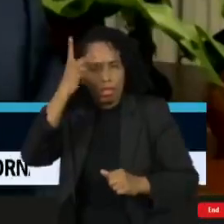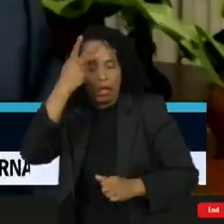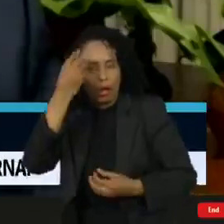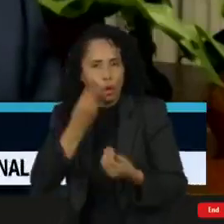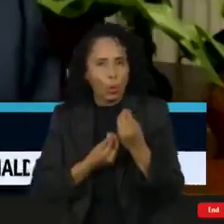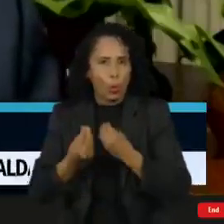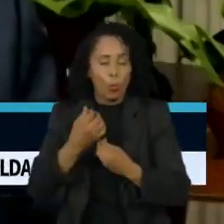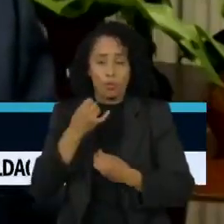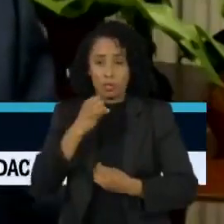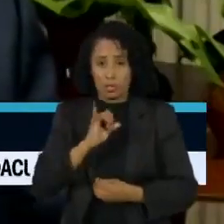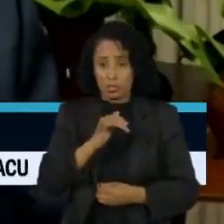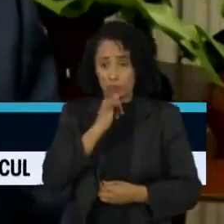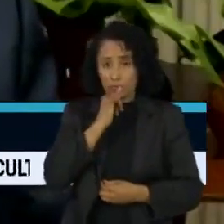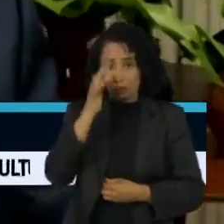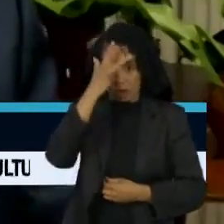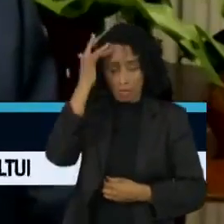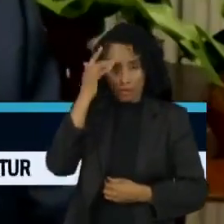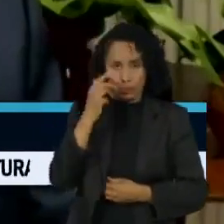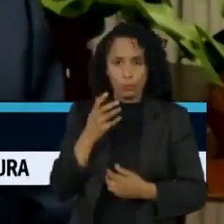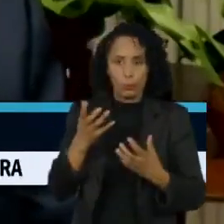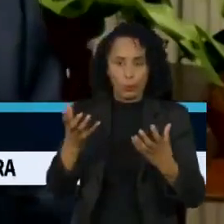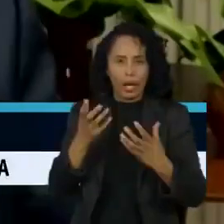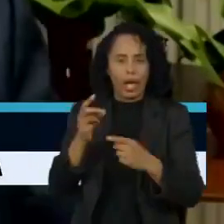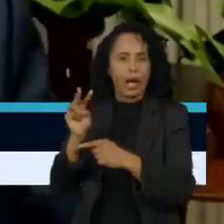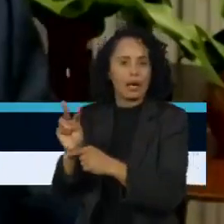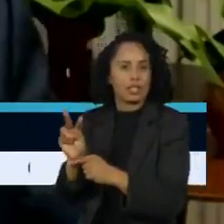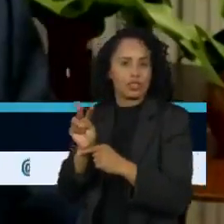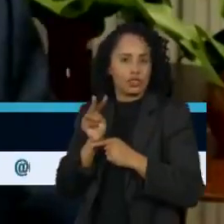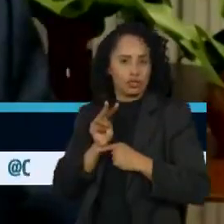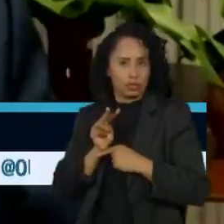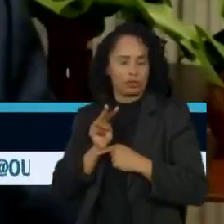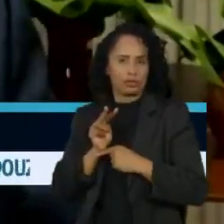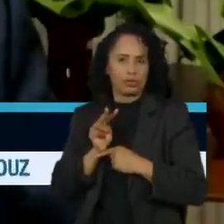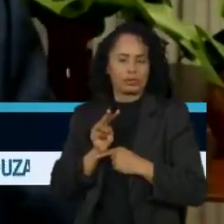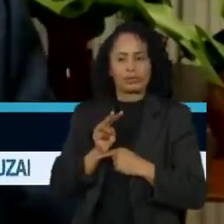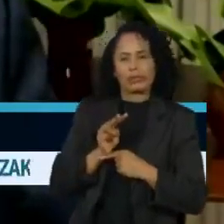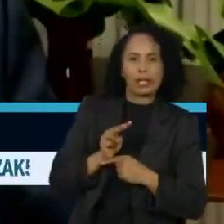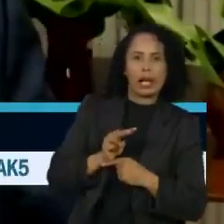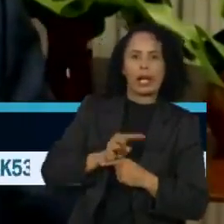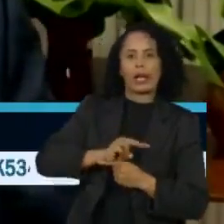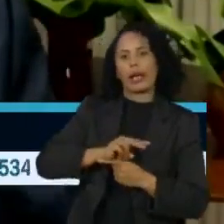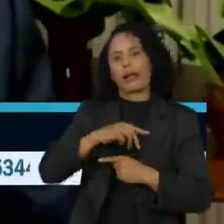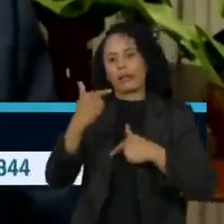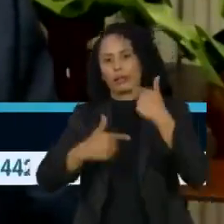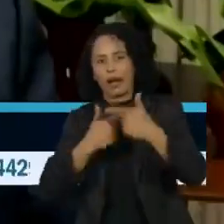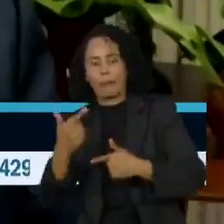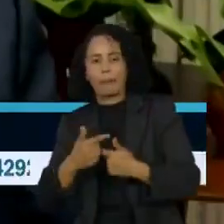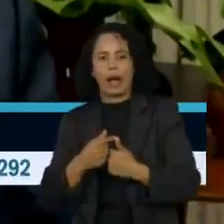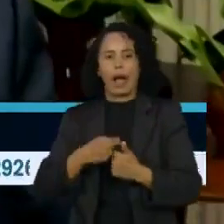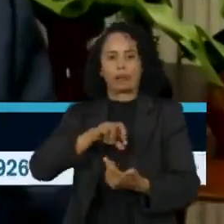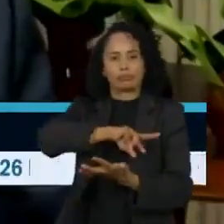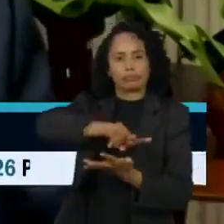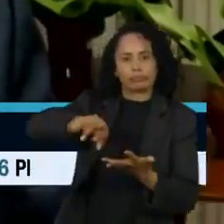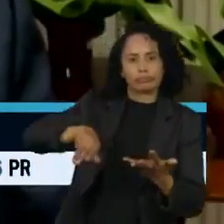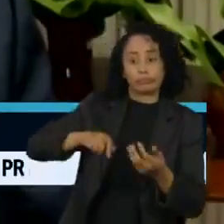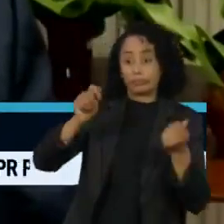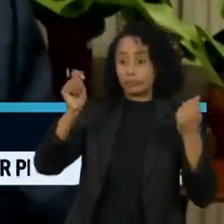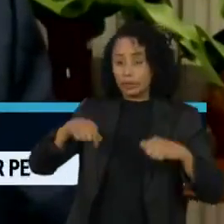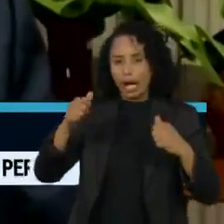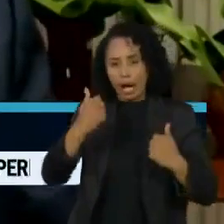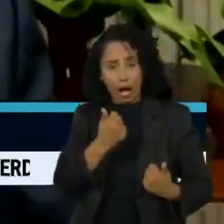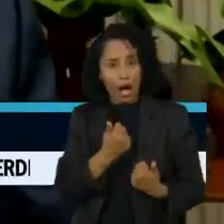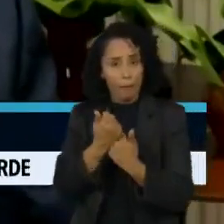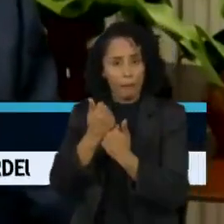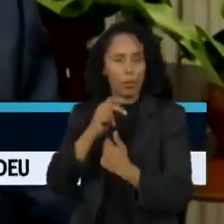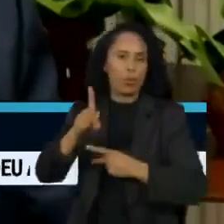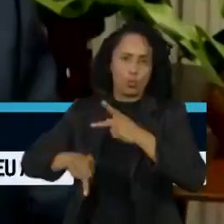financiamento daquilo que é a distribuição de alimento, acesso a bens e serviços que tem uma condição melhor para o conjunto da